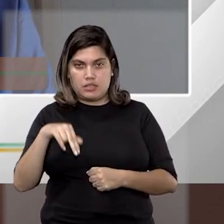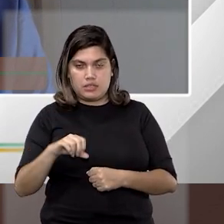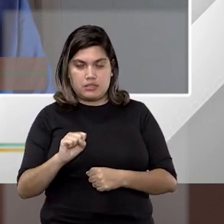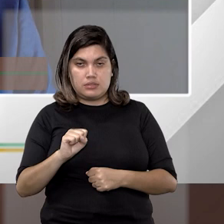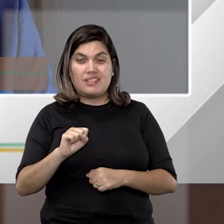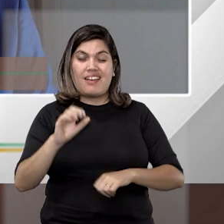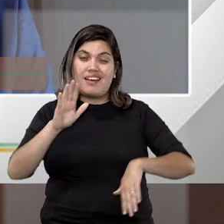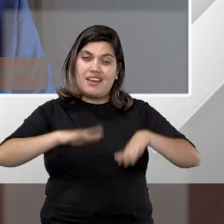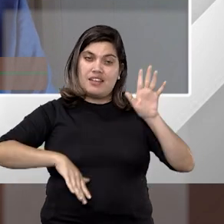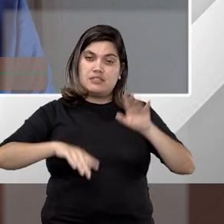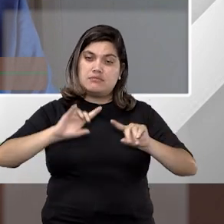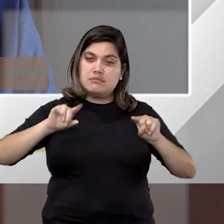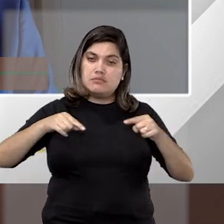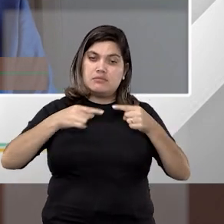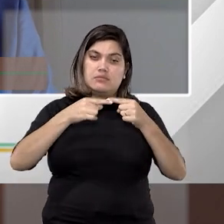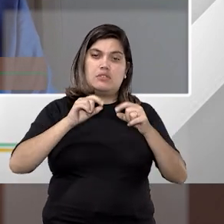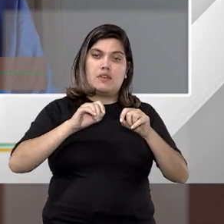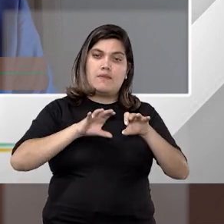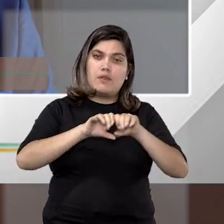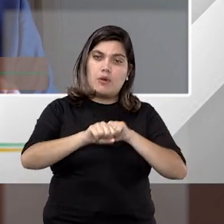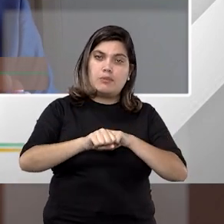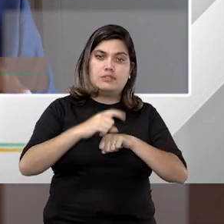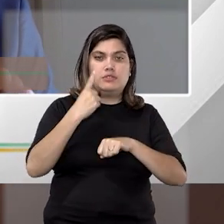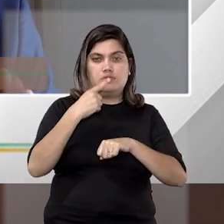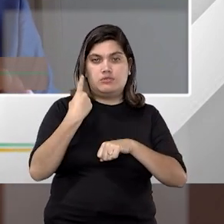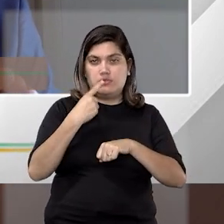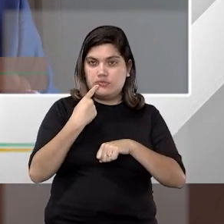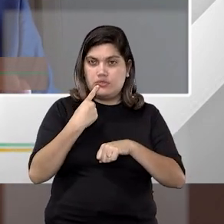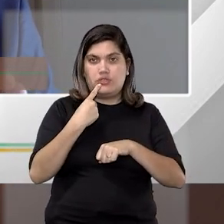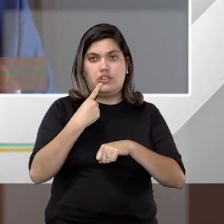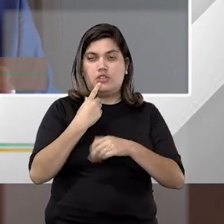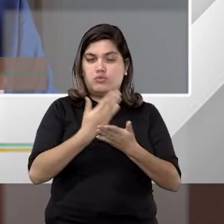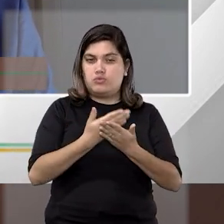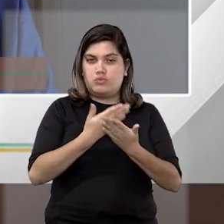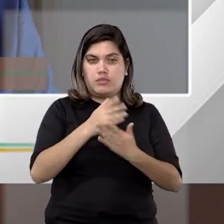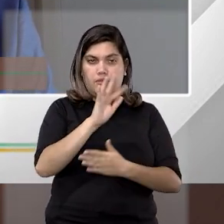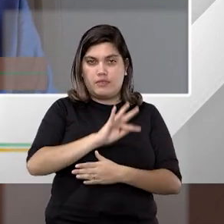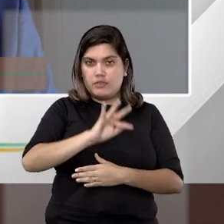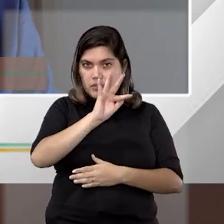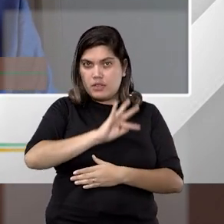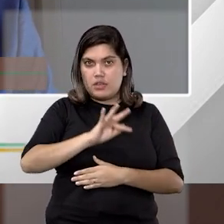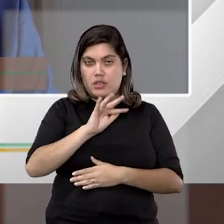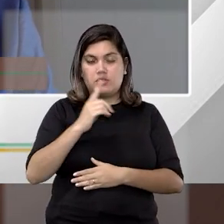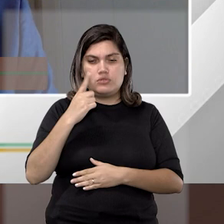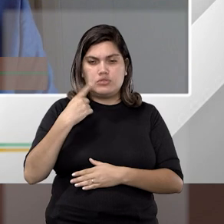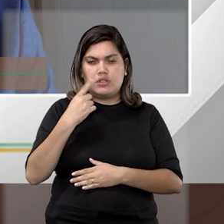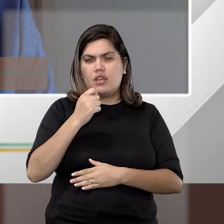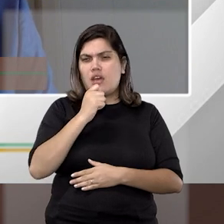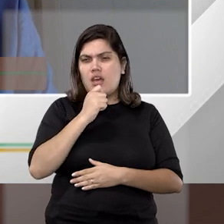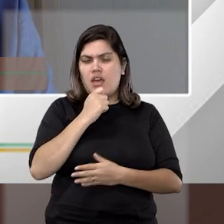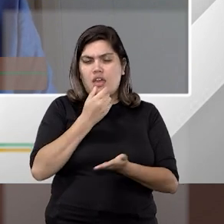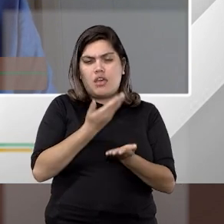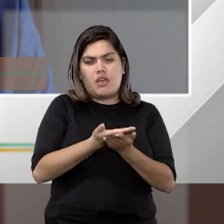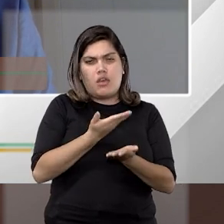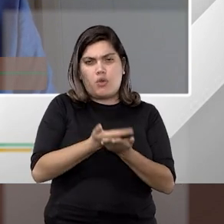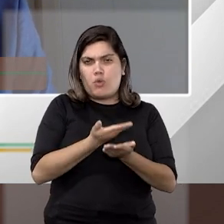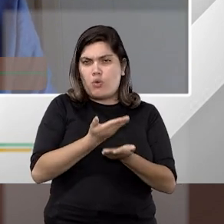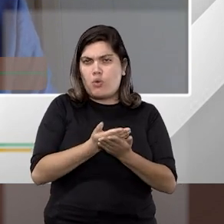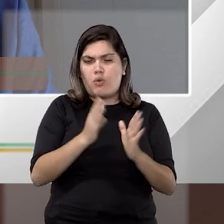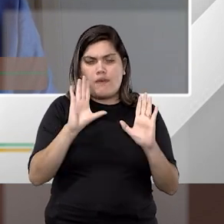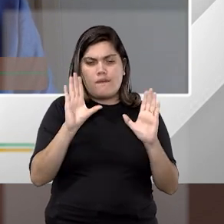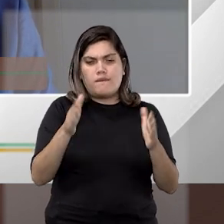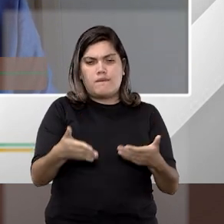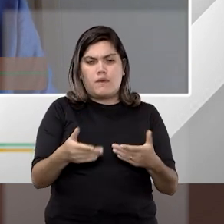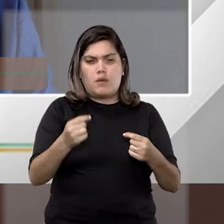jecrins isso talvez esteja ligado a própria formação jurídica que dava nas faculdades o direito ainda é muito